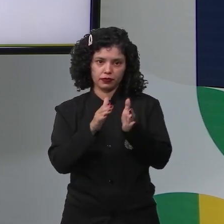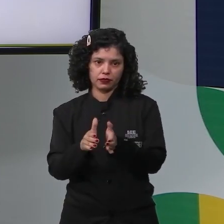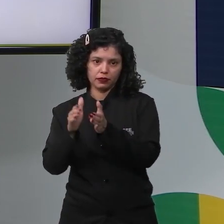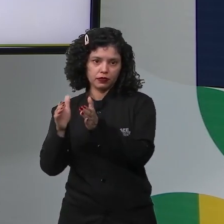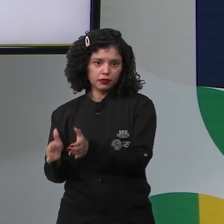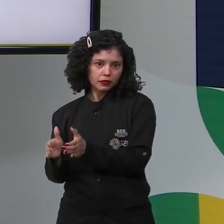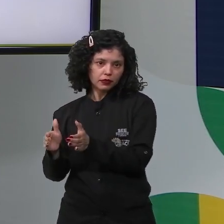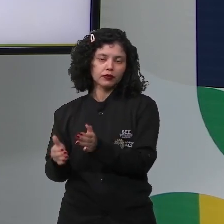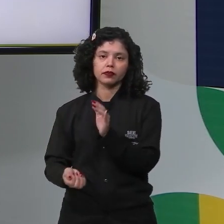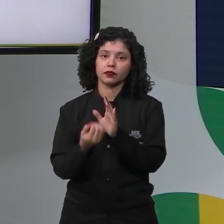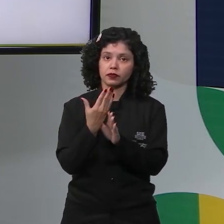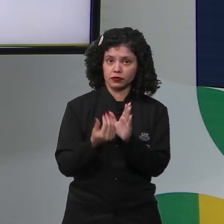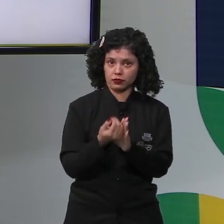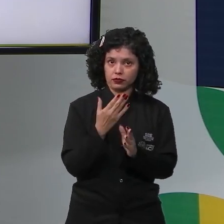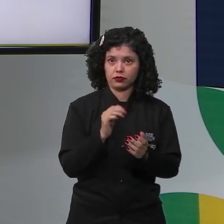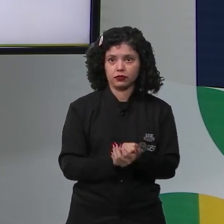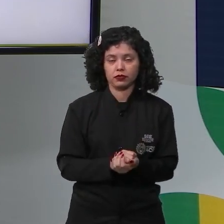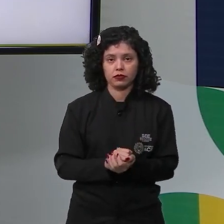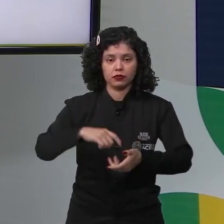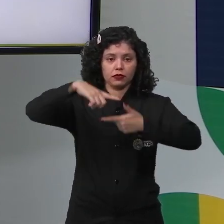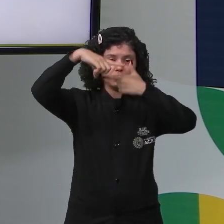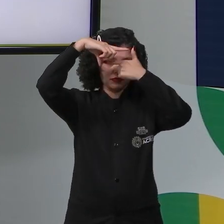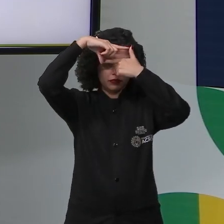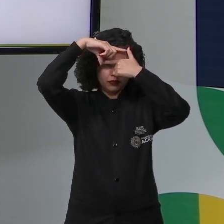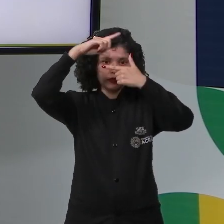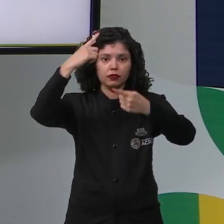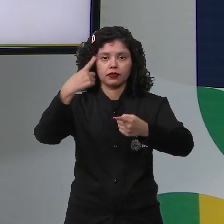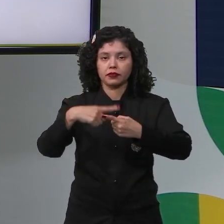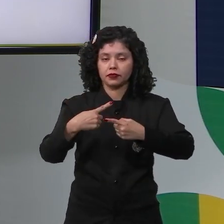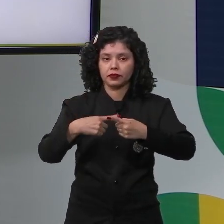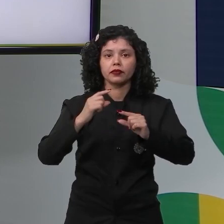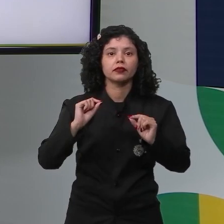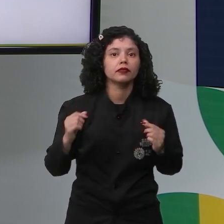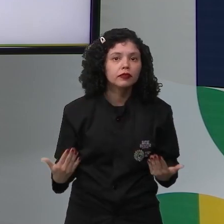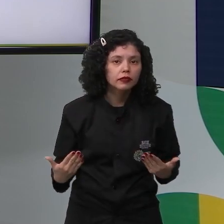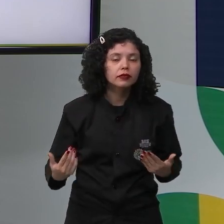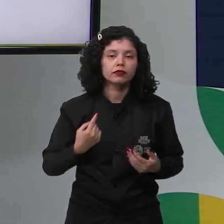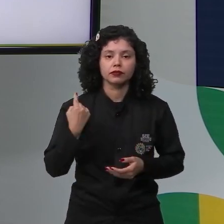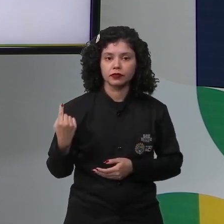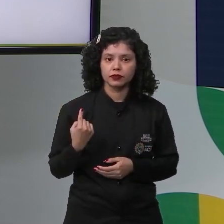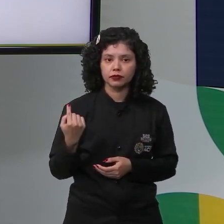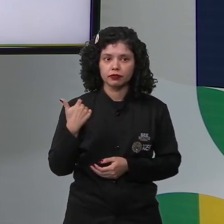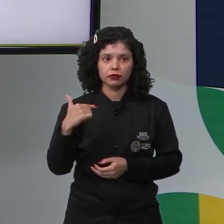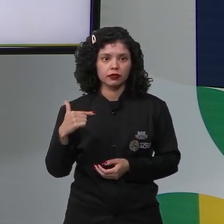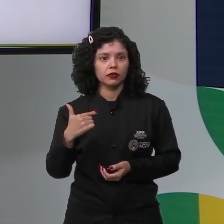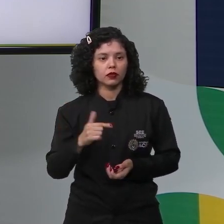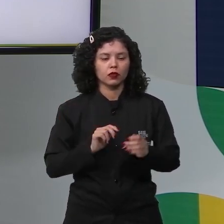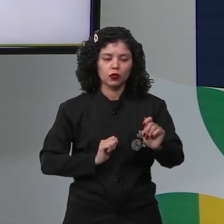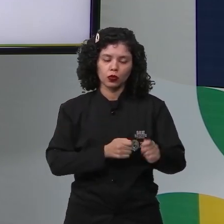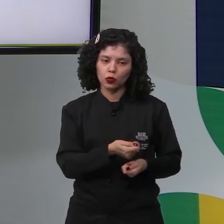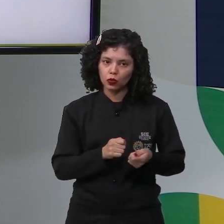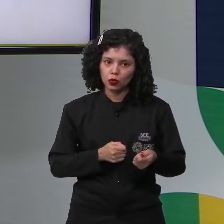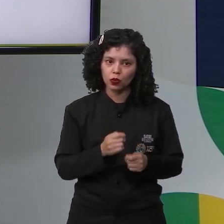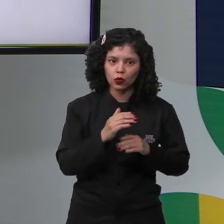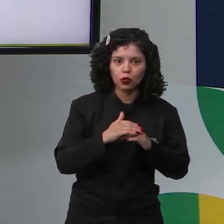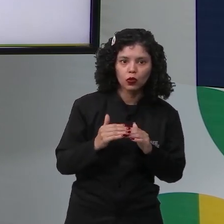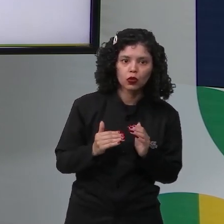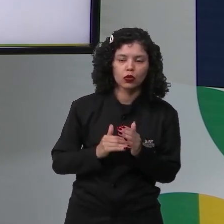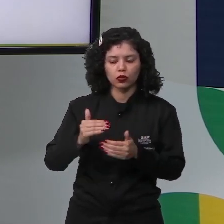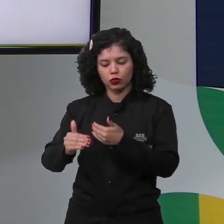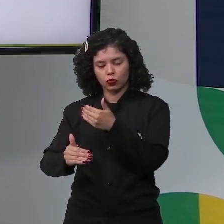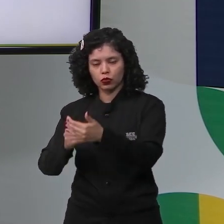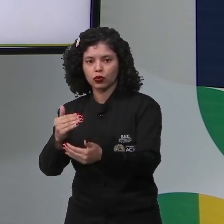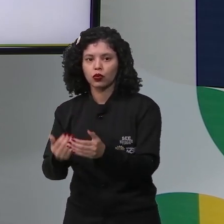sociais. Ela é geradora de alienação, porque o indivíduo ele não tem mais o controle total do